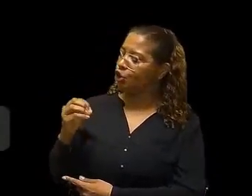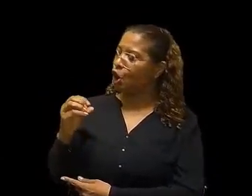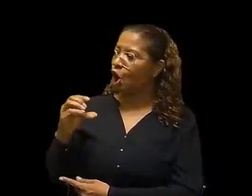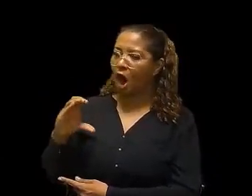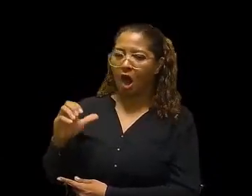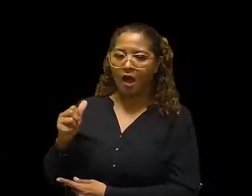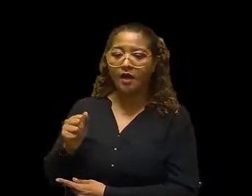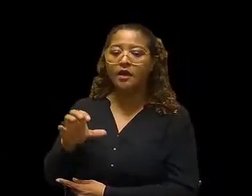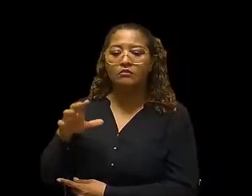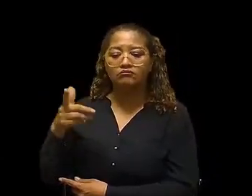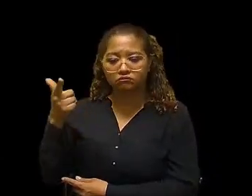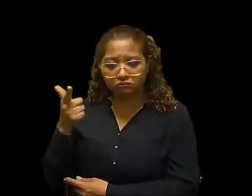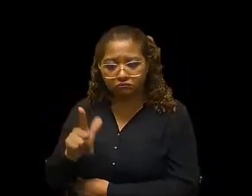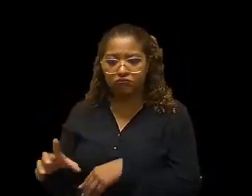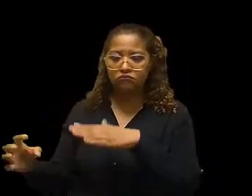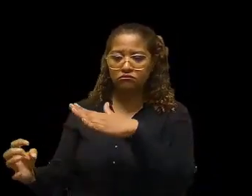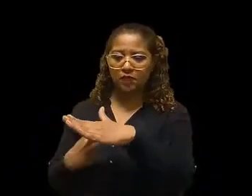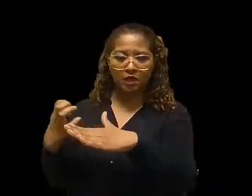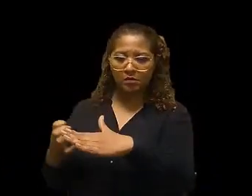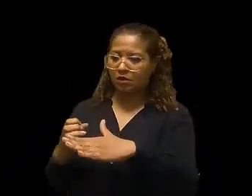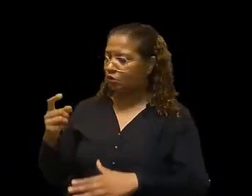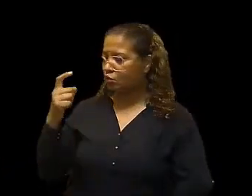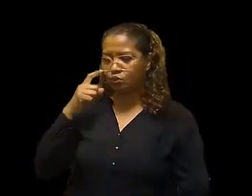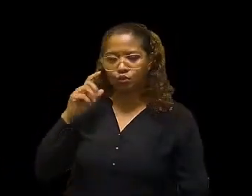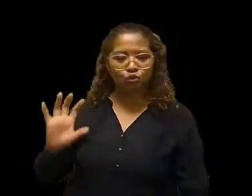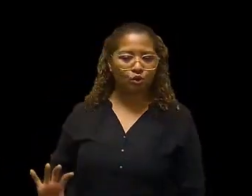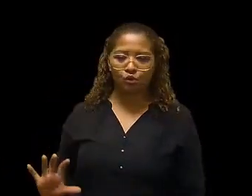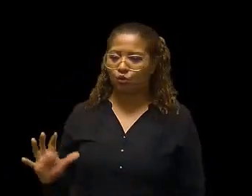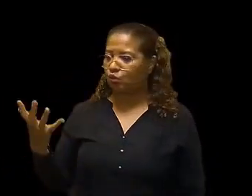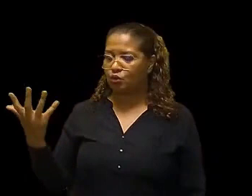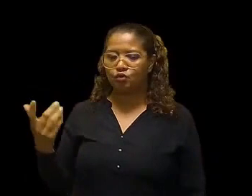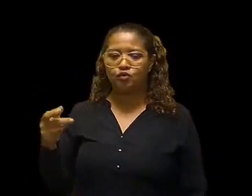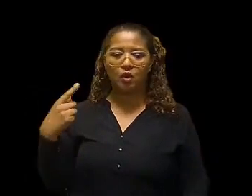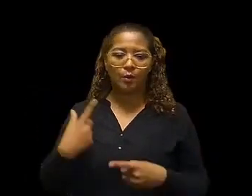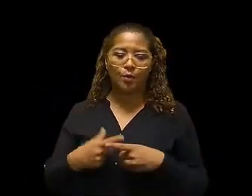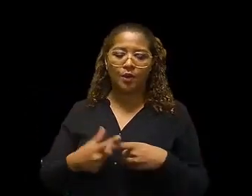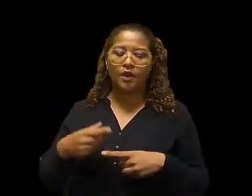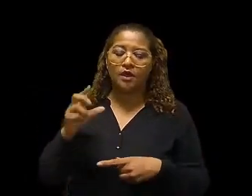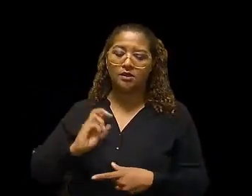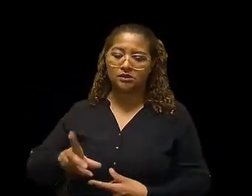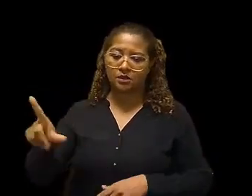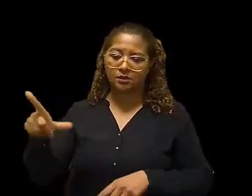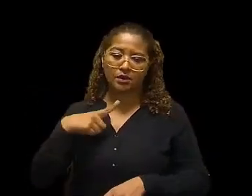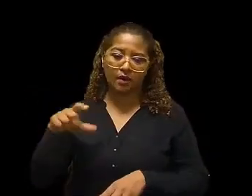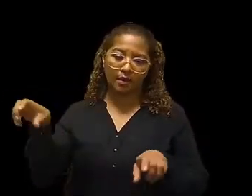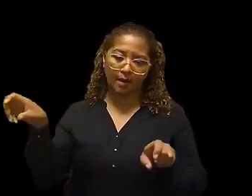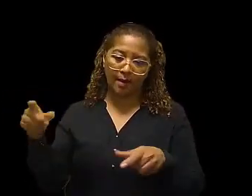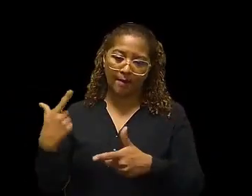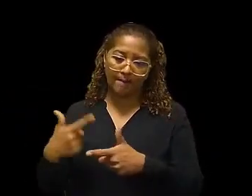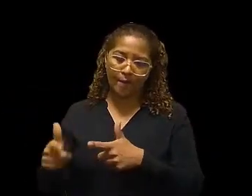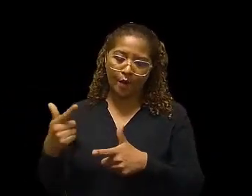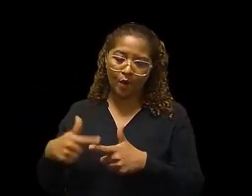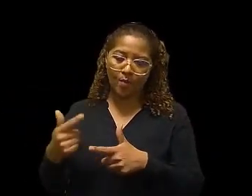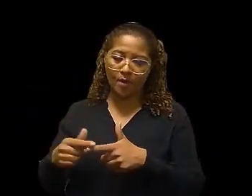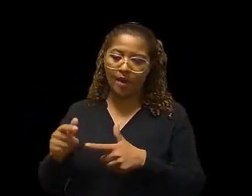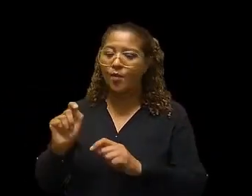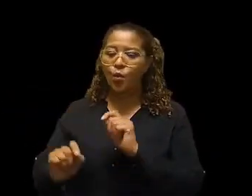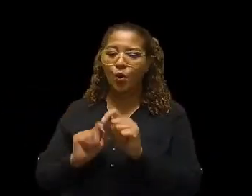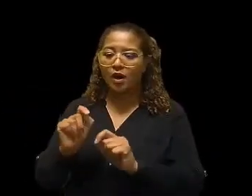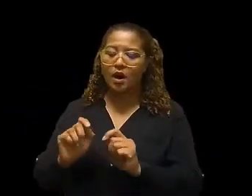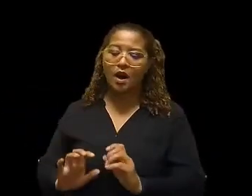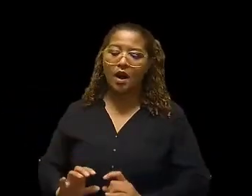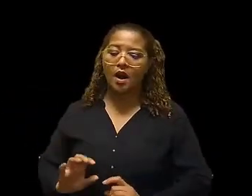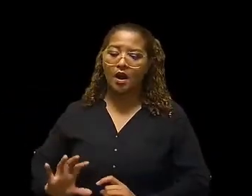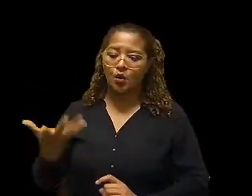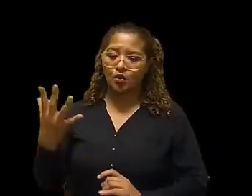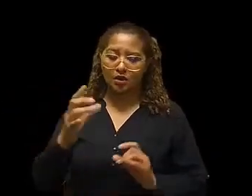sem resolver o problema do esgoto que sempre estoura na garagem do edifício residencial